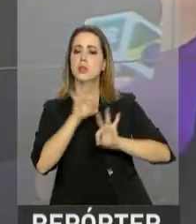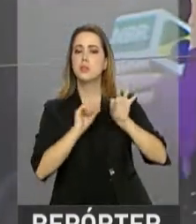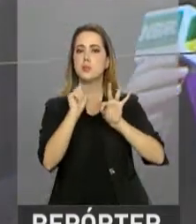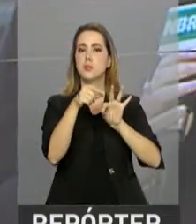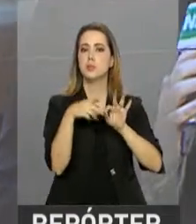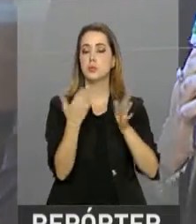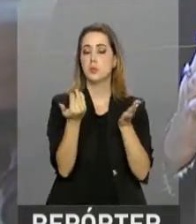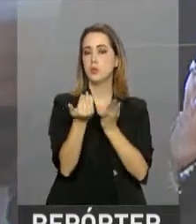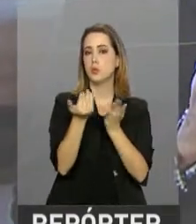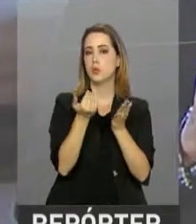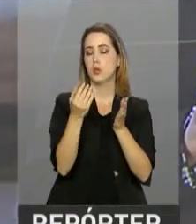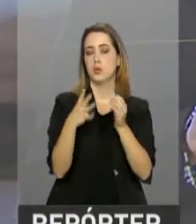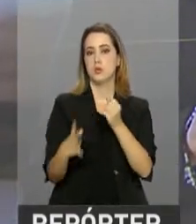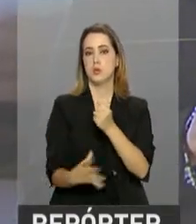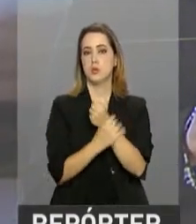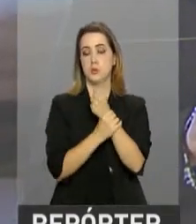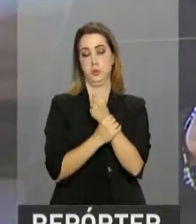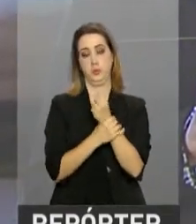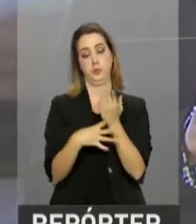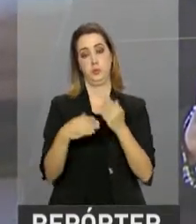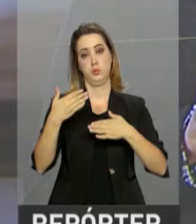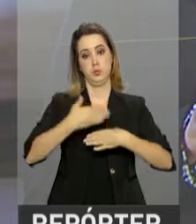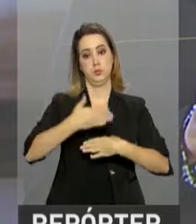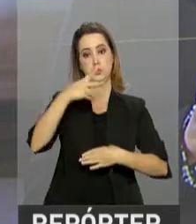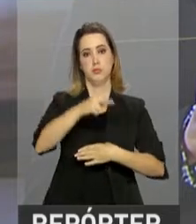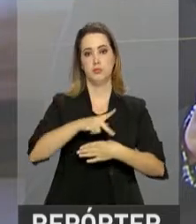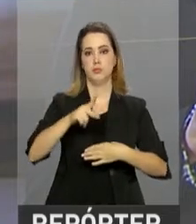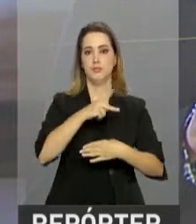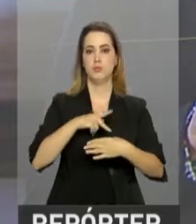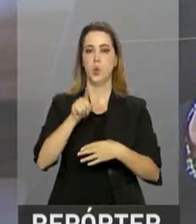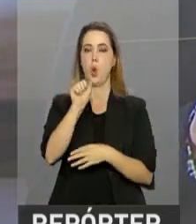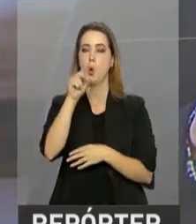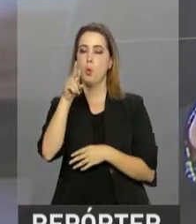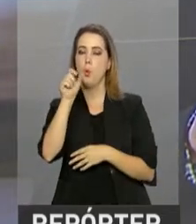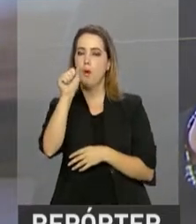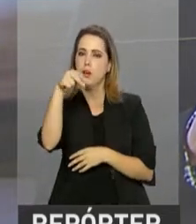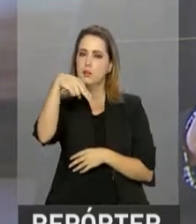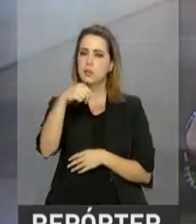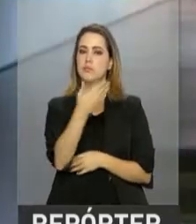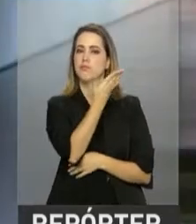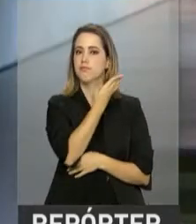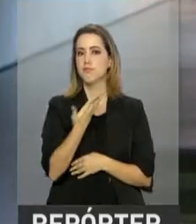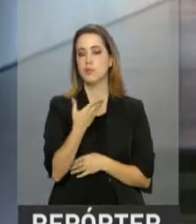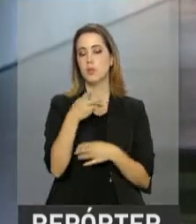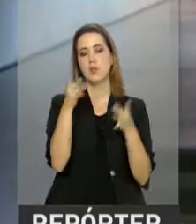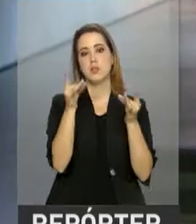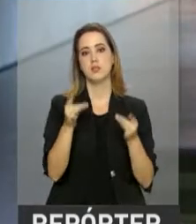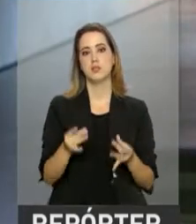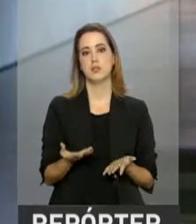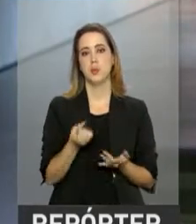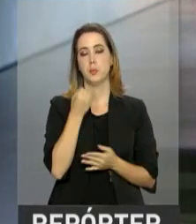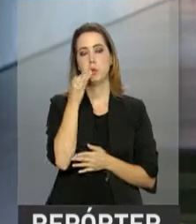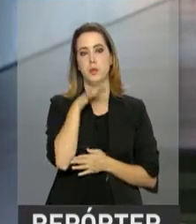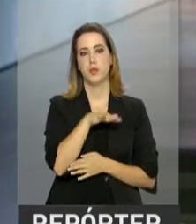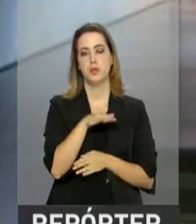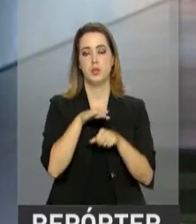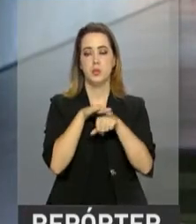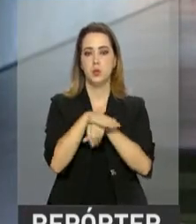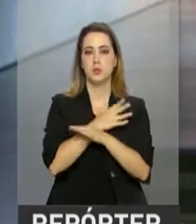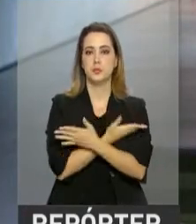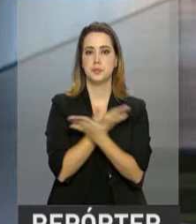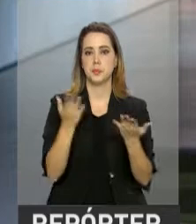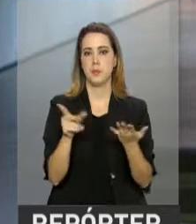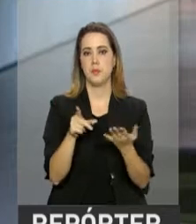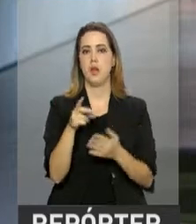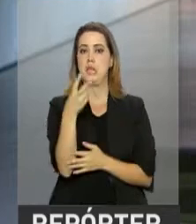já está aqui comigo na tela, tem as informações para a gente. Boa noite, Luana. Olá, José Luiz. Boa noite a todos. A reunião durou